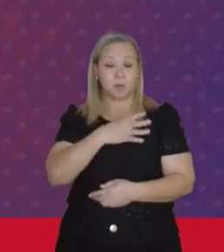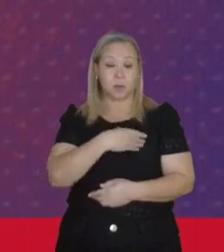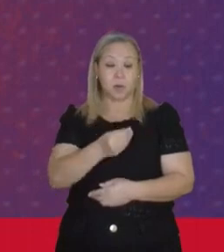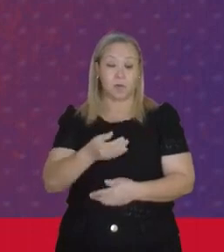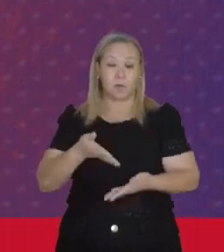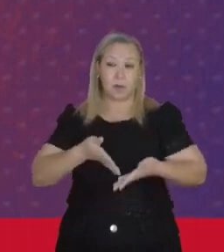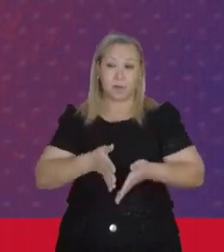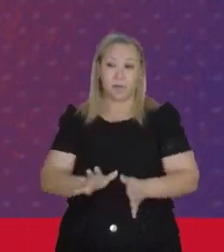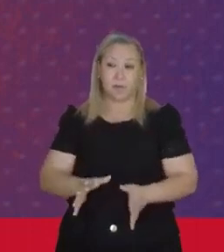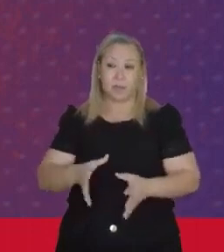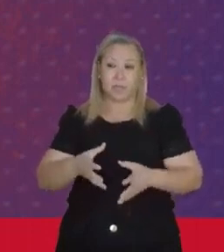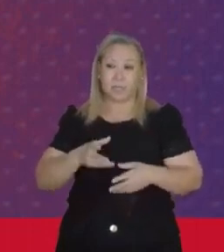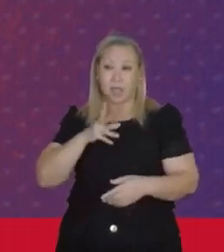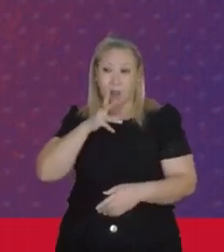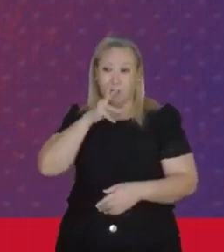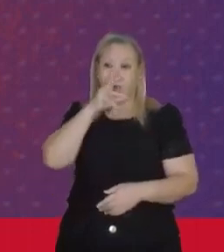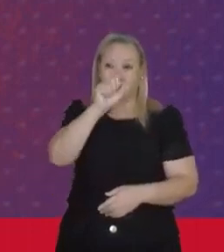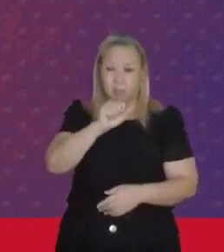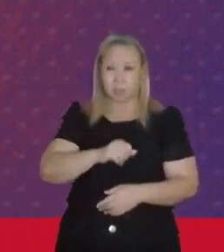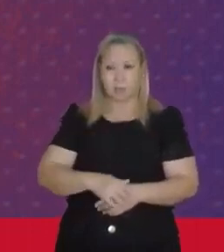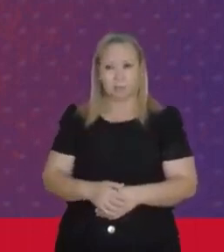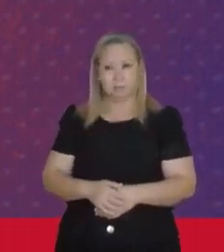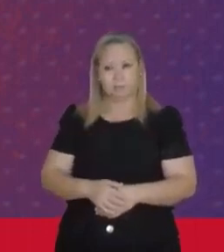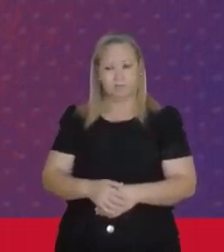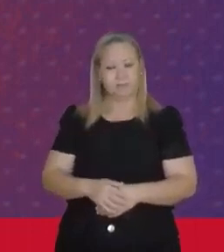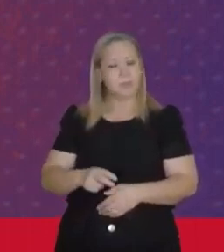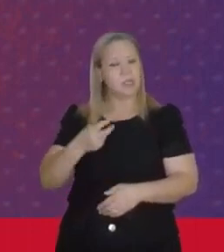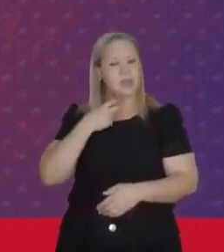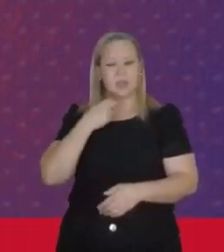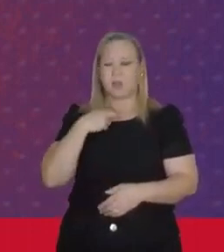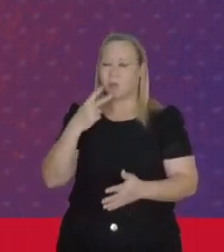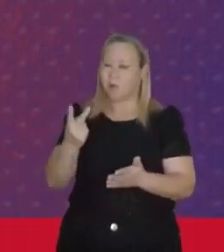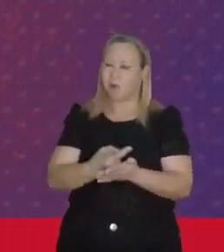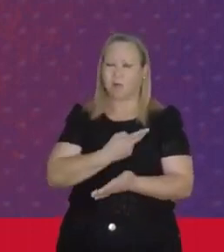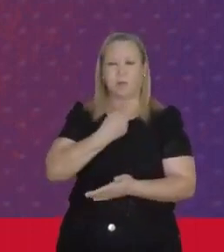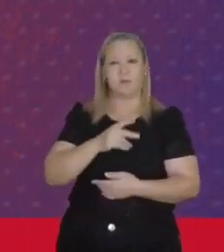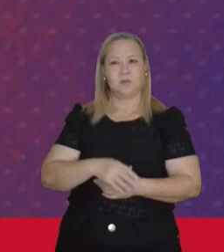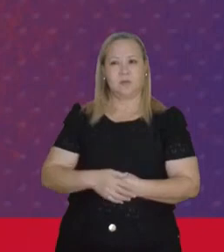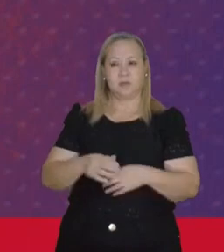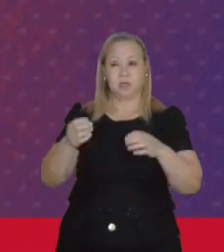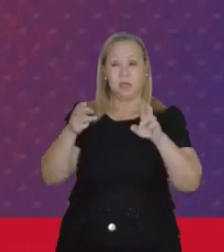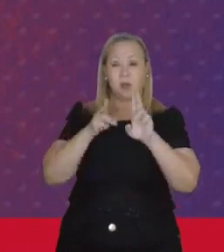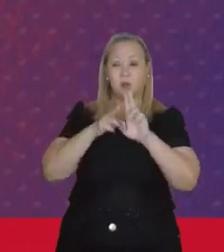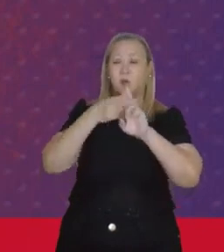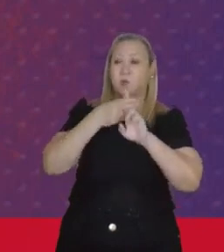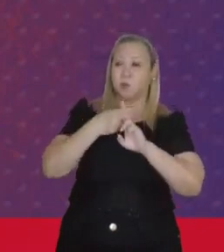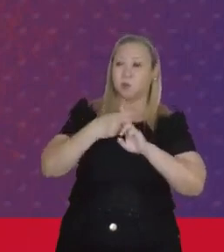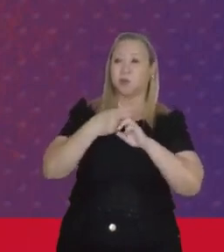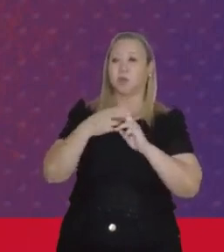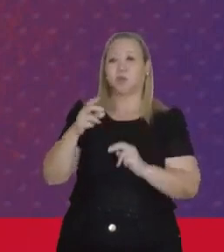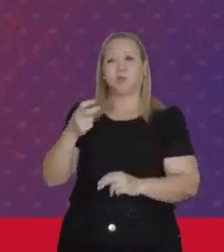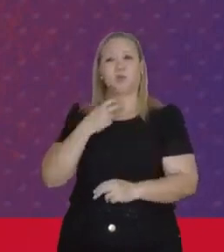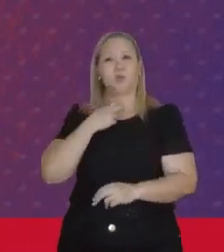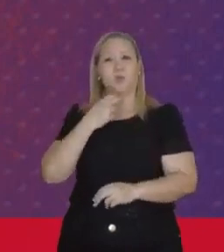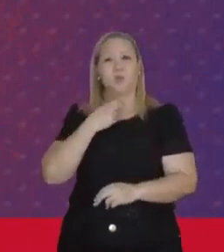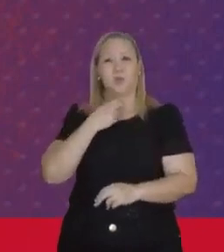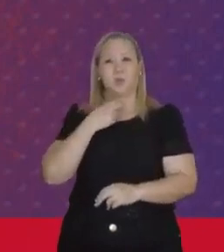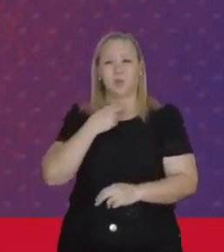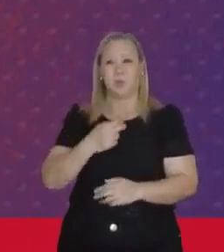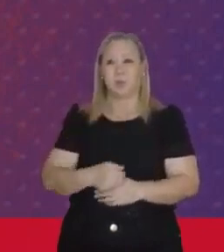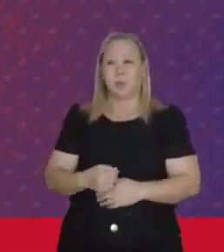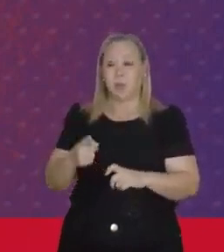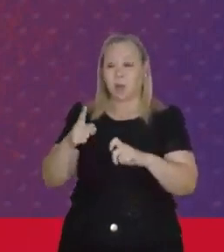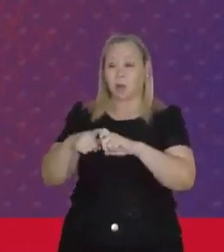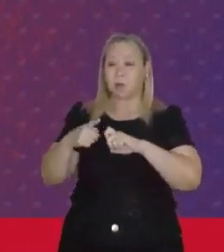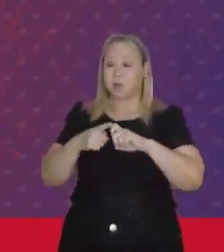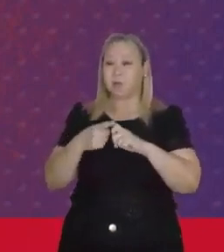querendo ou não, isso não pode acontecer, né? O Sistema Único de Saúde, os médicos,